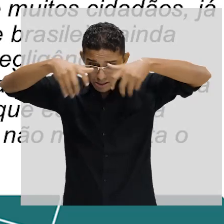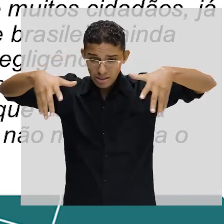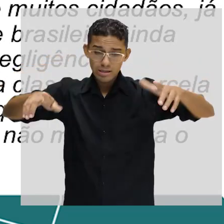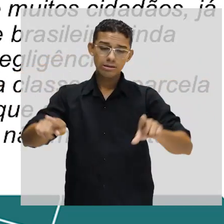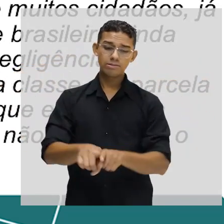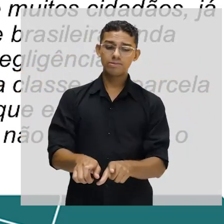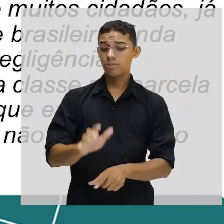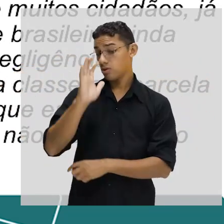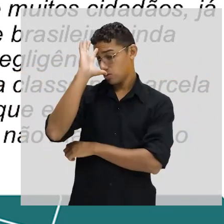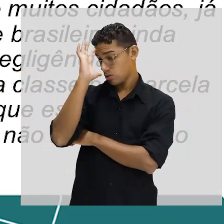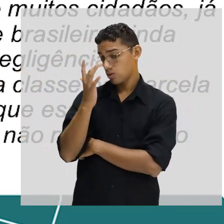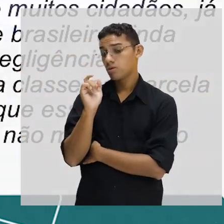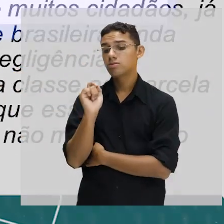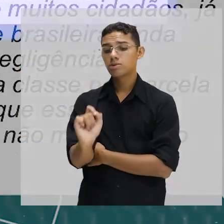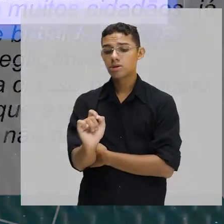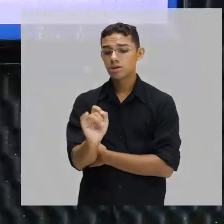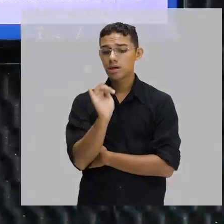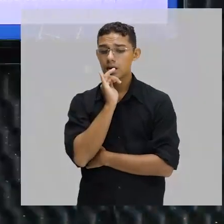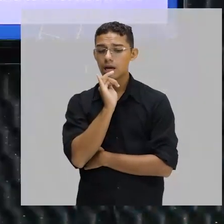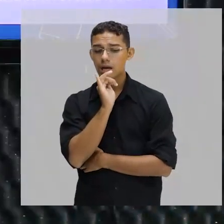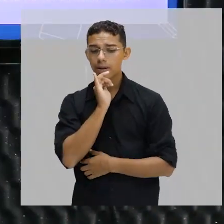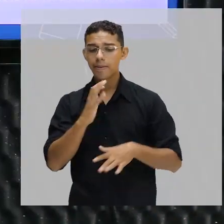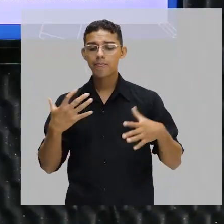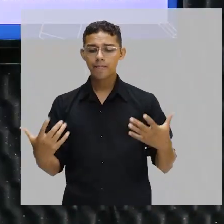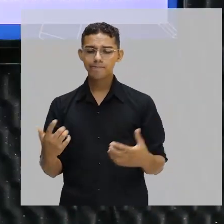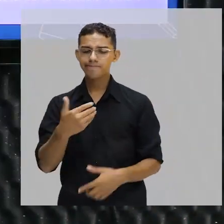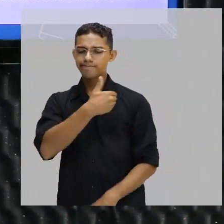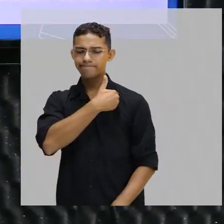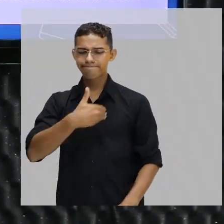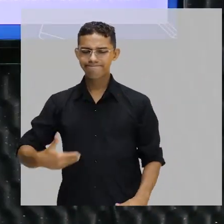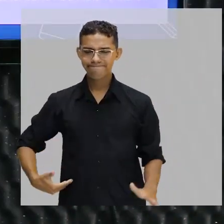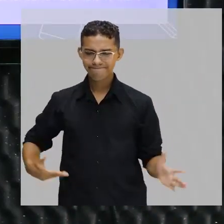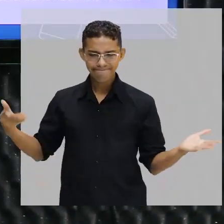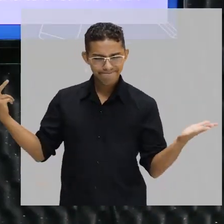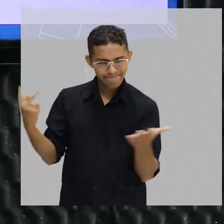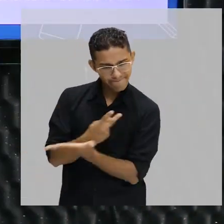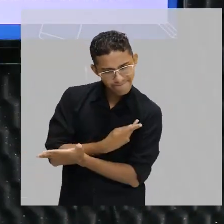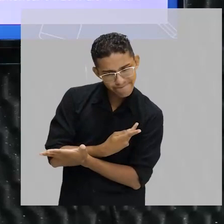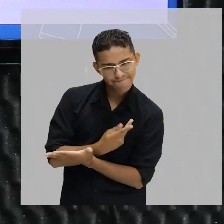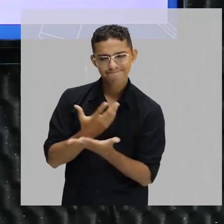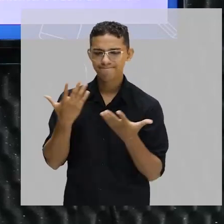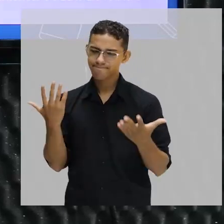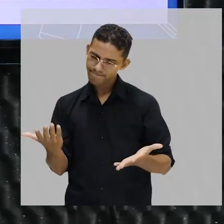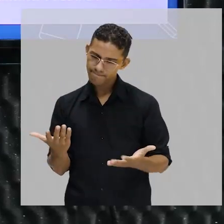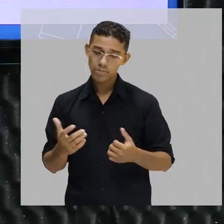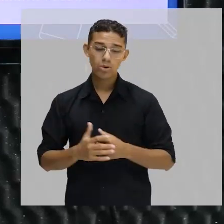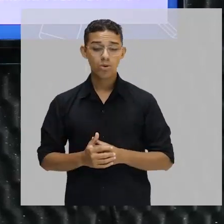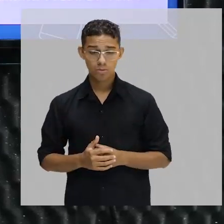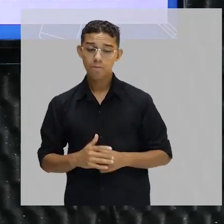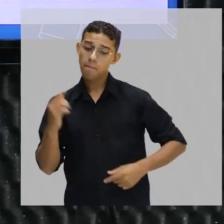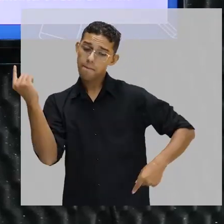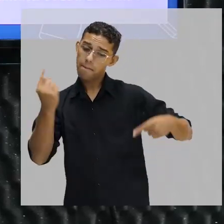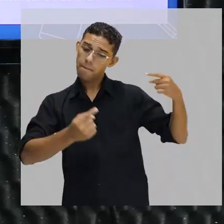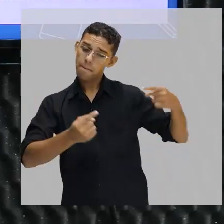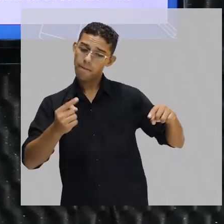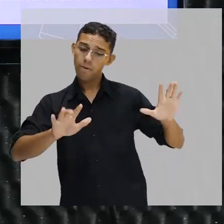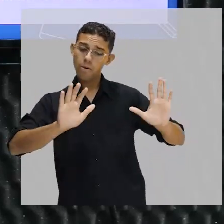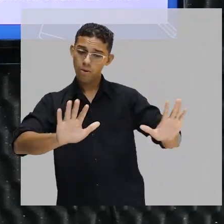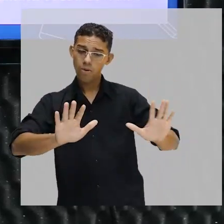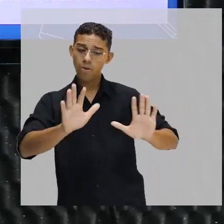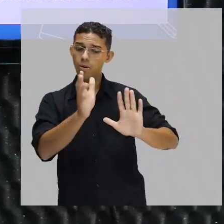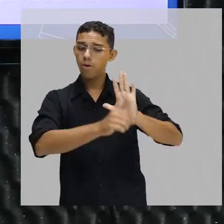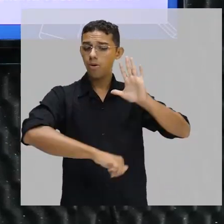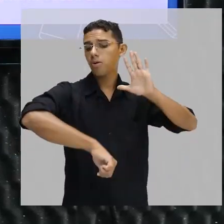Isso ocorre seja pela negligência governamental nesse âmbito, seja pela discriminação